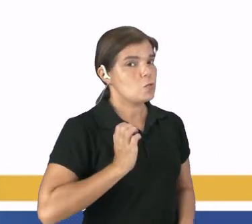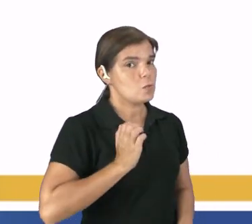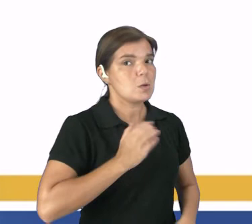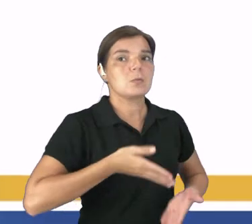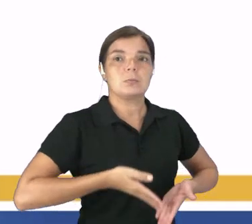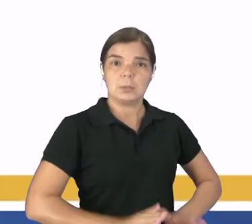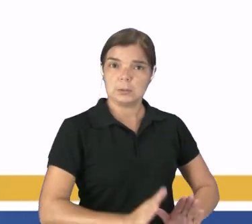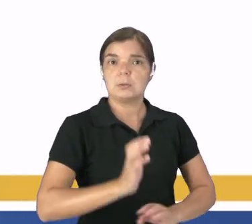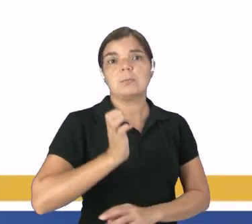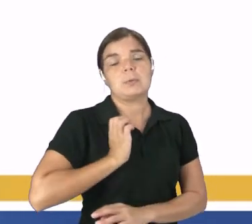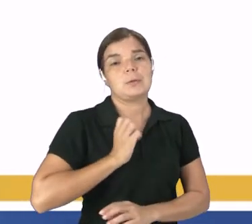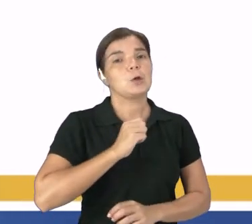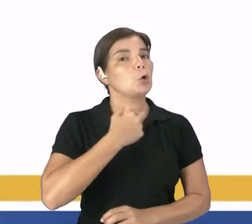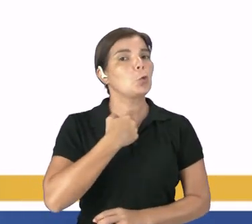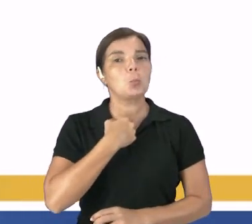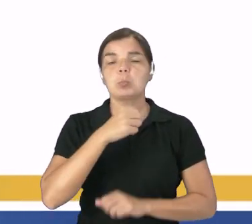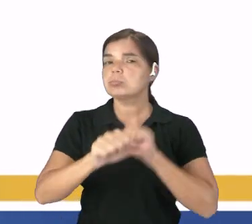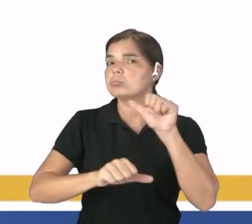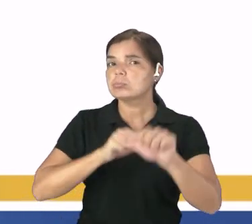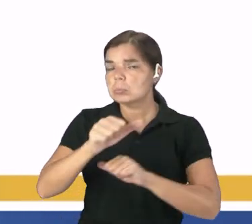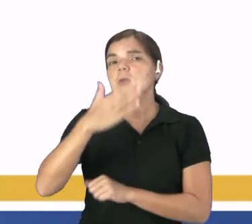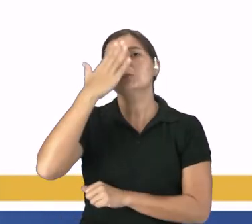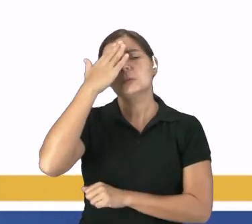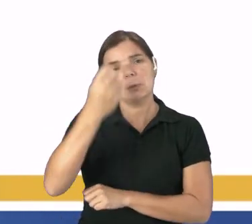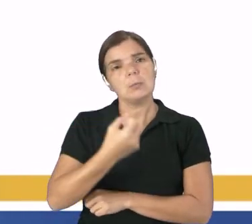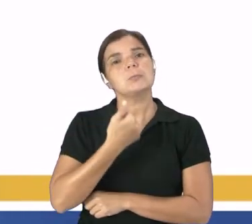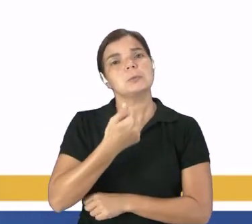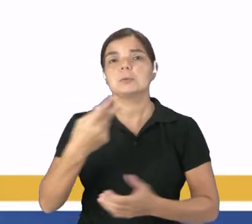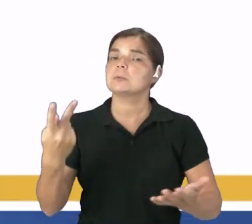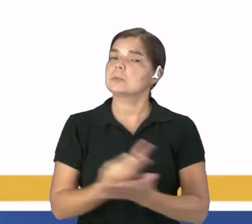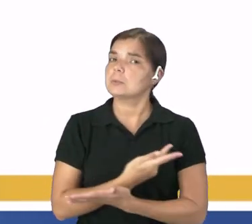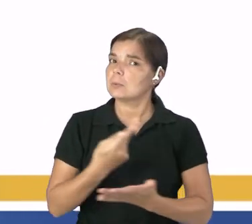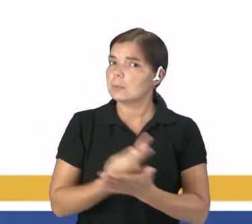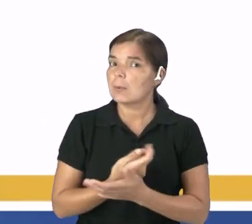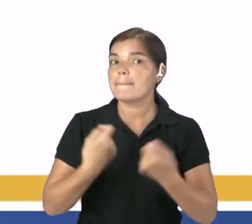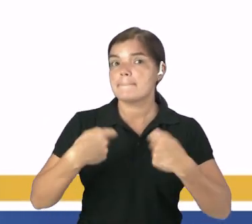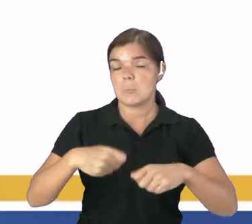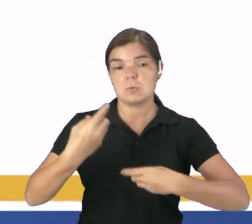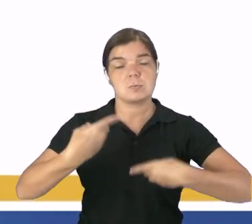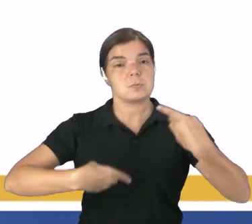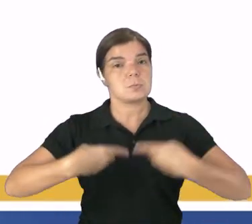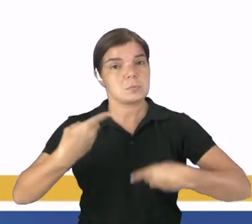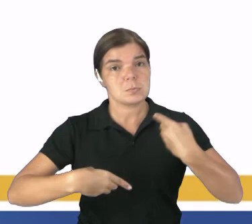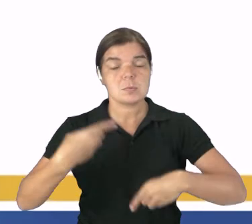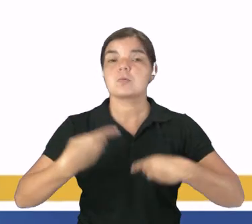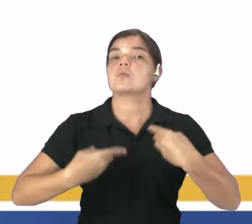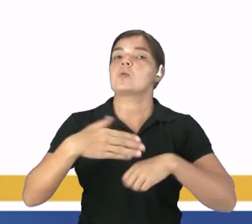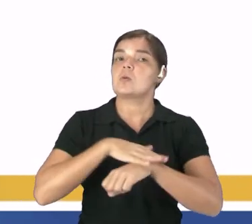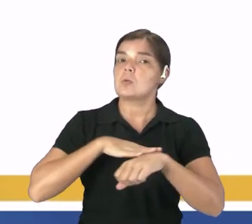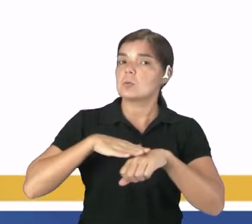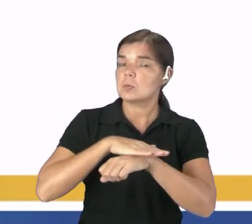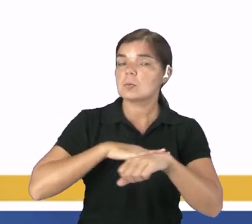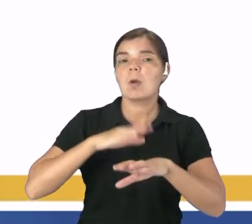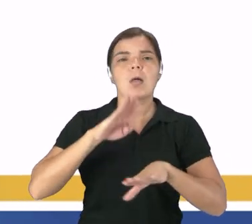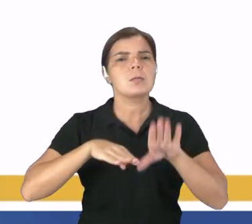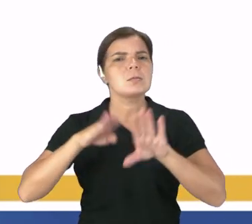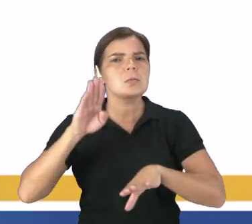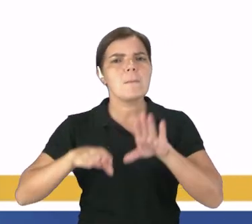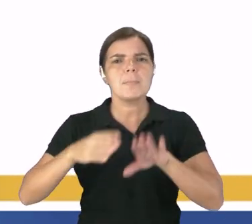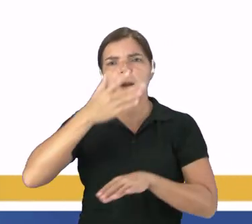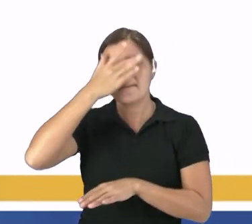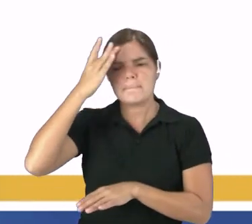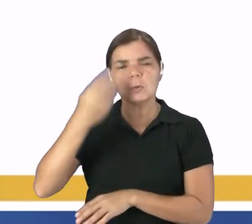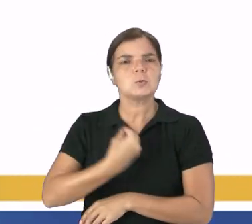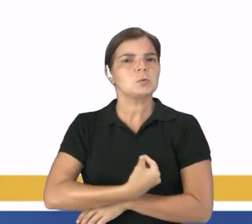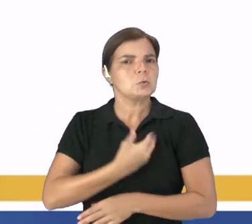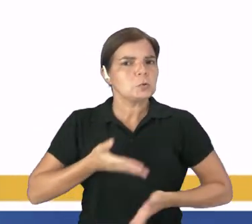rico nasceu para ser rico, e que isso não pode mudar. E a gente sabe muito bem que isso está errado, que é algo que tem que ser debatido, que tem que ser discutido, que independente